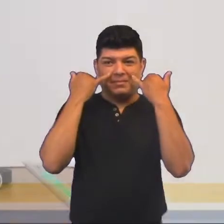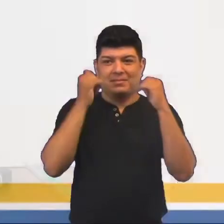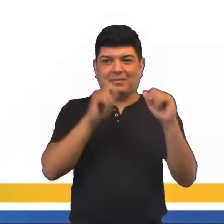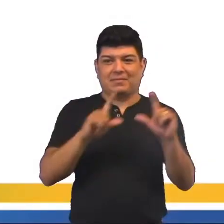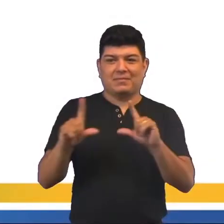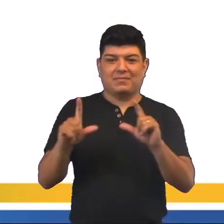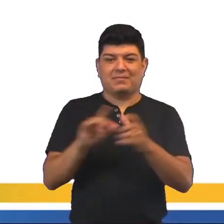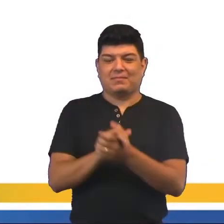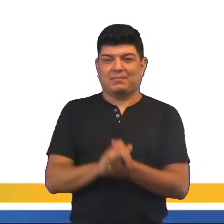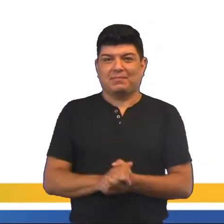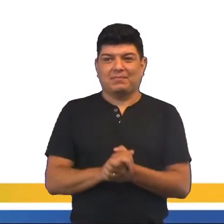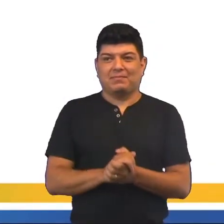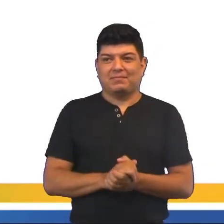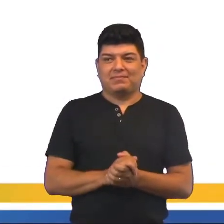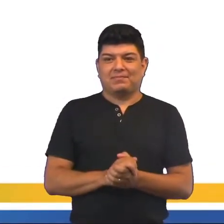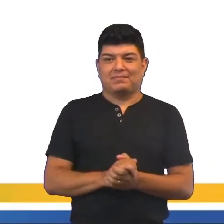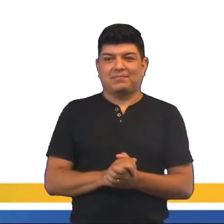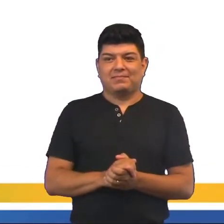telinha primeiro.